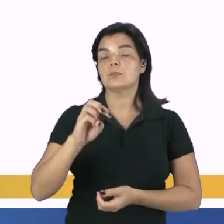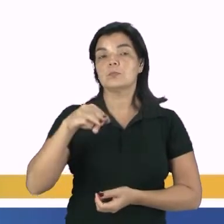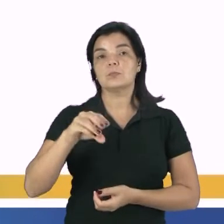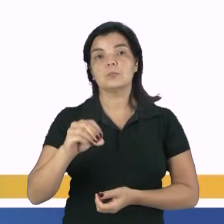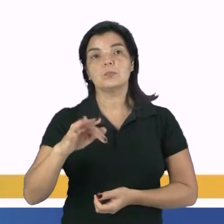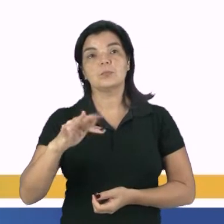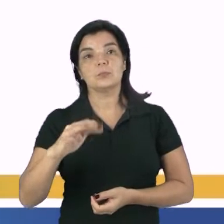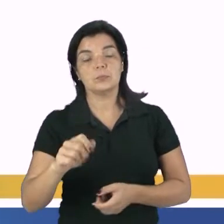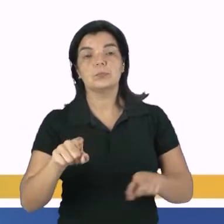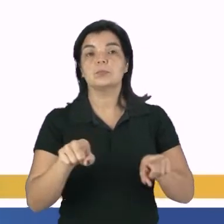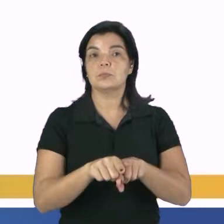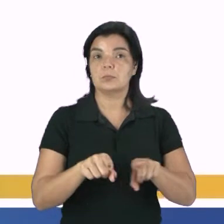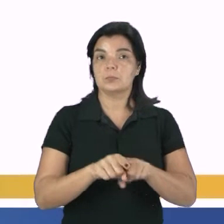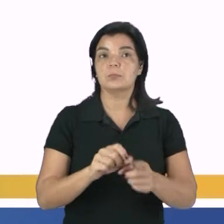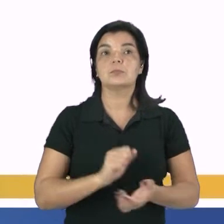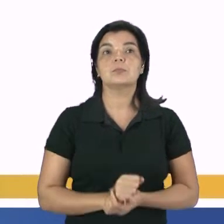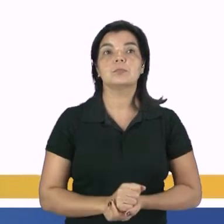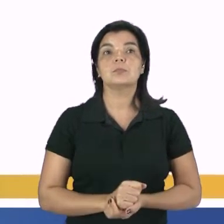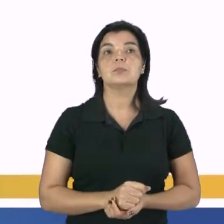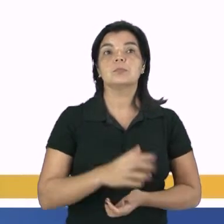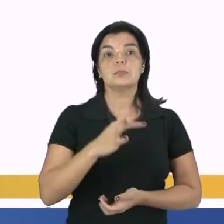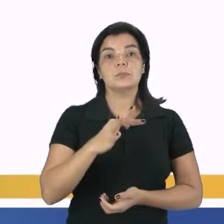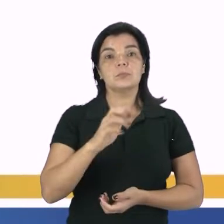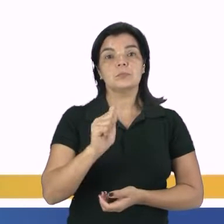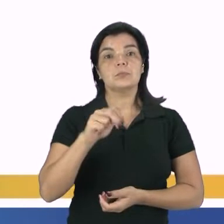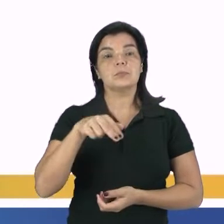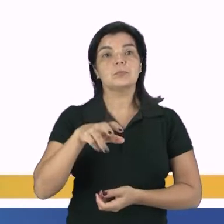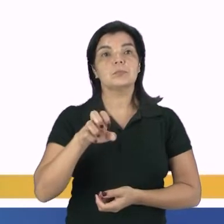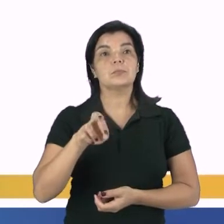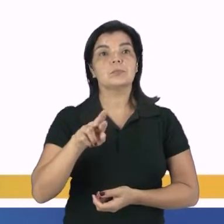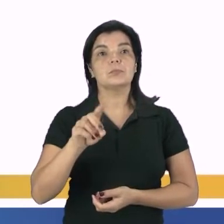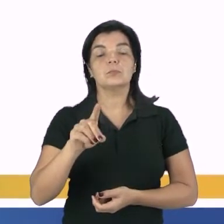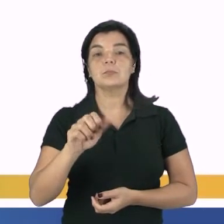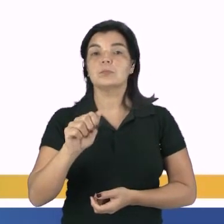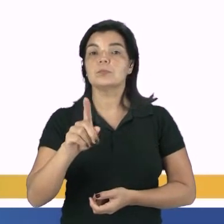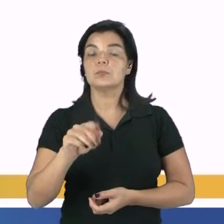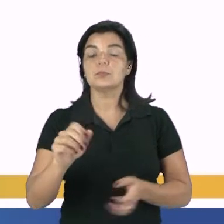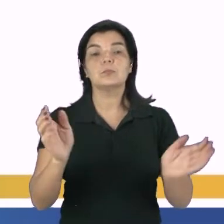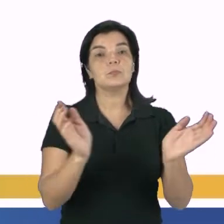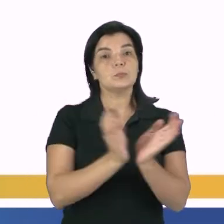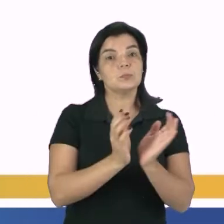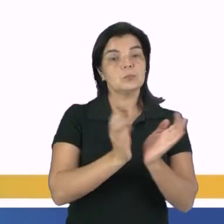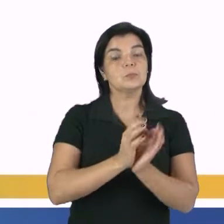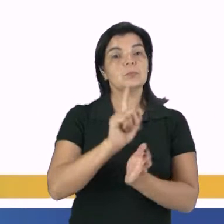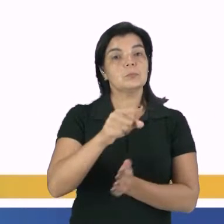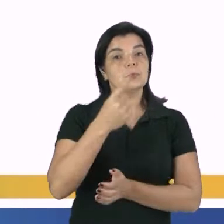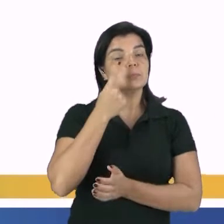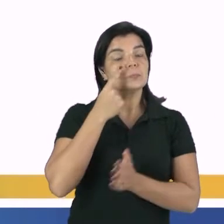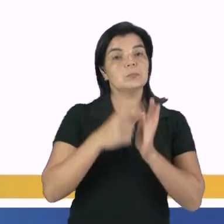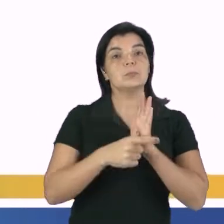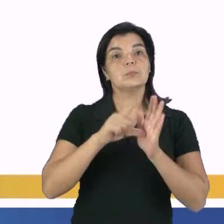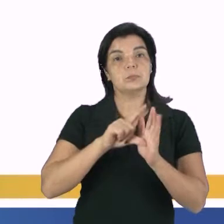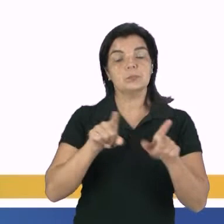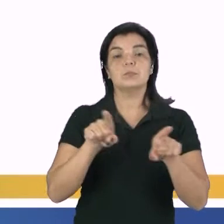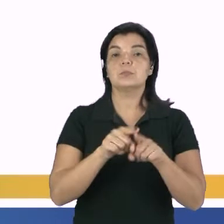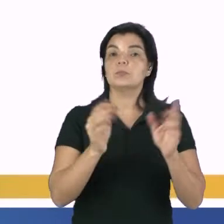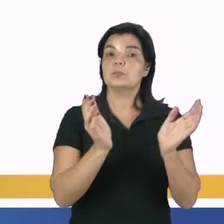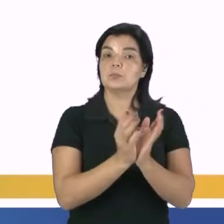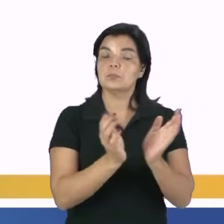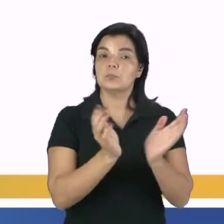cormófitas. Essa parte de ser fanerógamo é uma característica compartilhada apenas com o grupo que a gente estava vendo anteriormente, que é o grupo